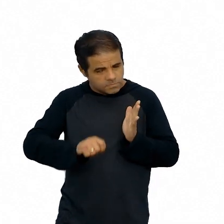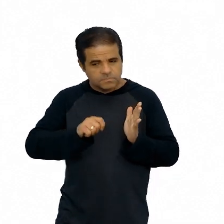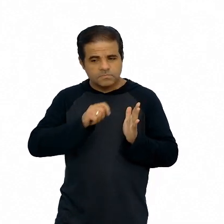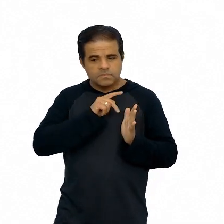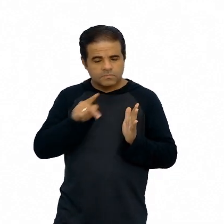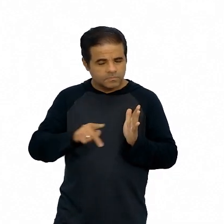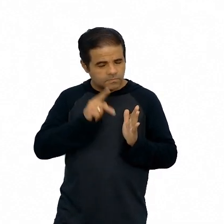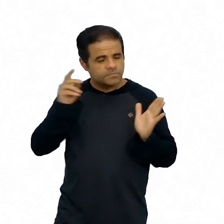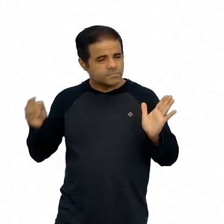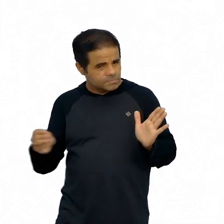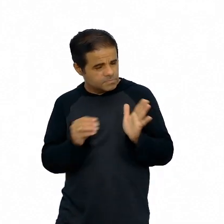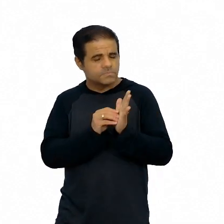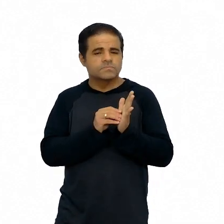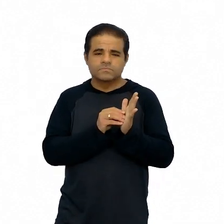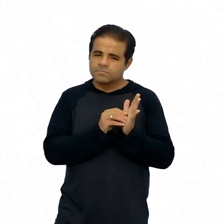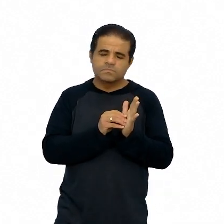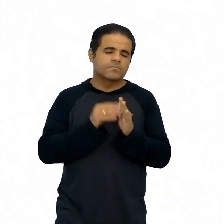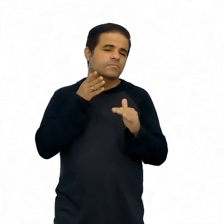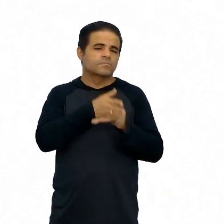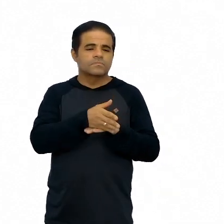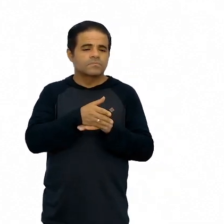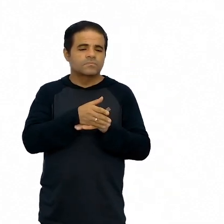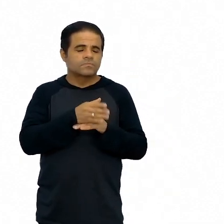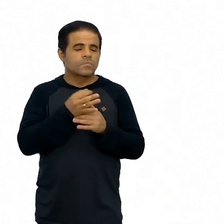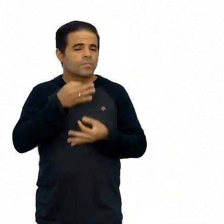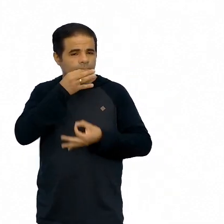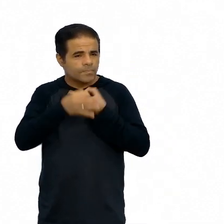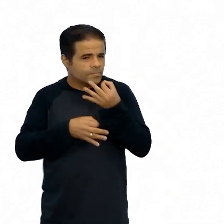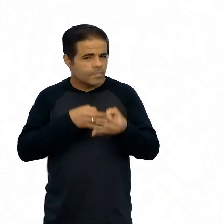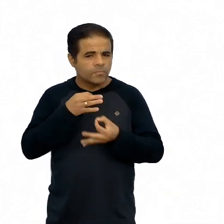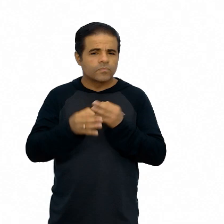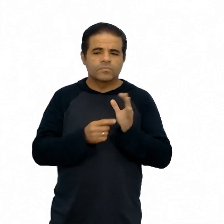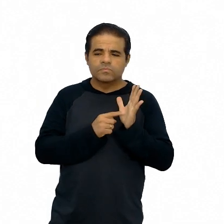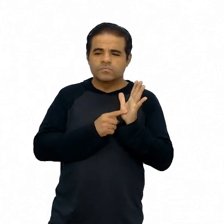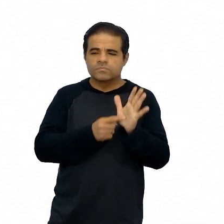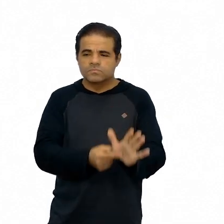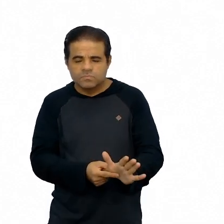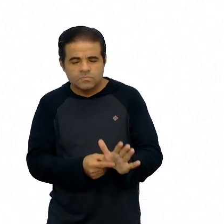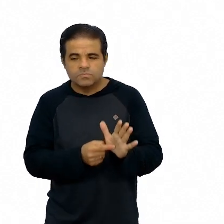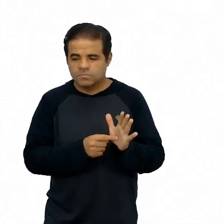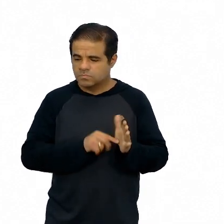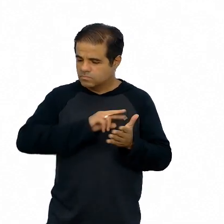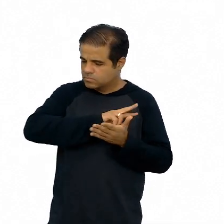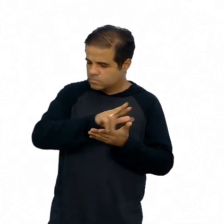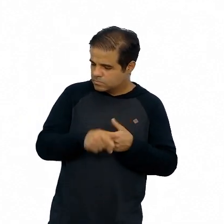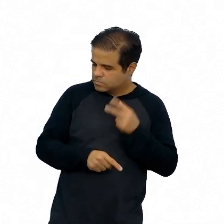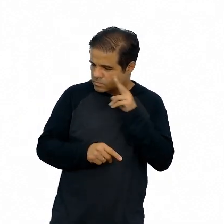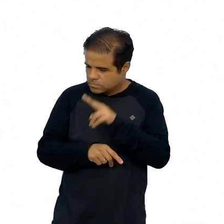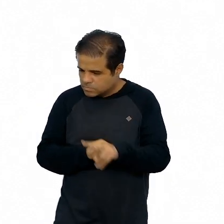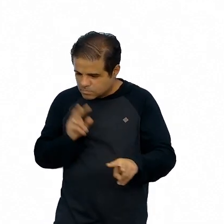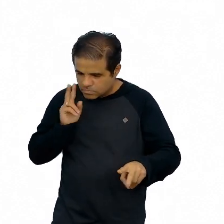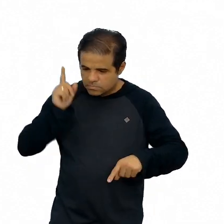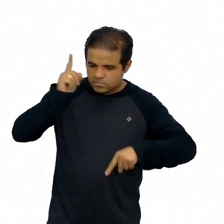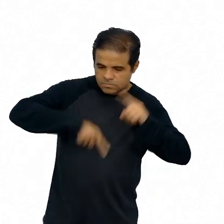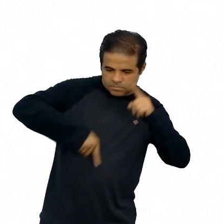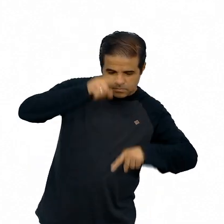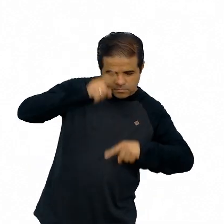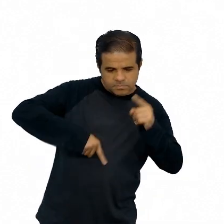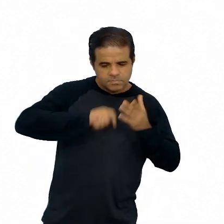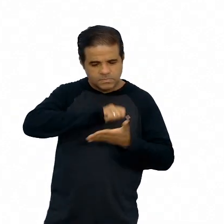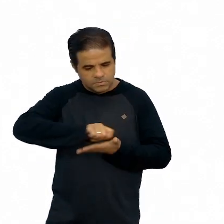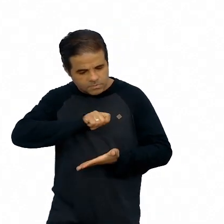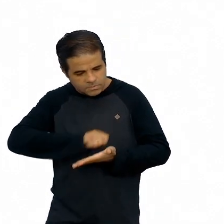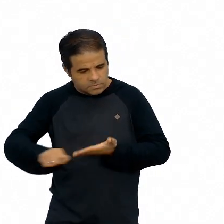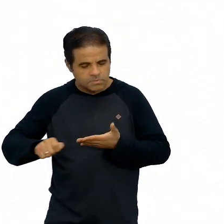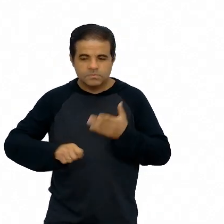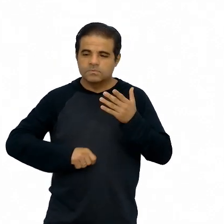professor colocou, dando as suas opiniões, anotando lá olhando para o material, anotando coisas